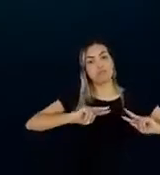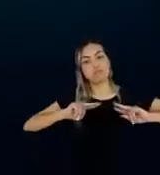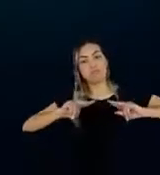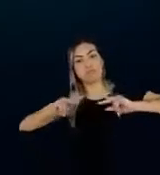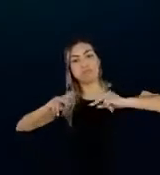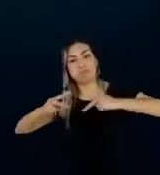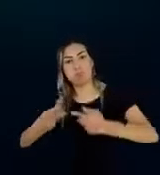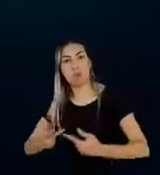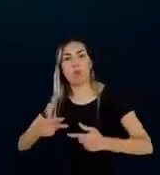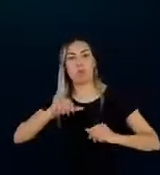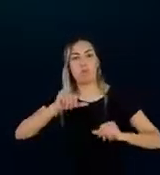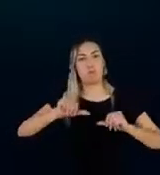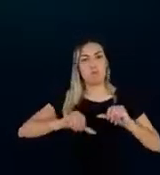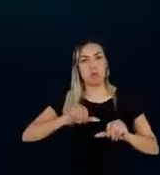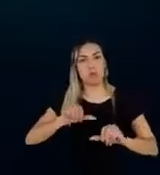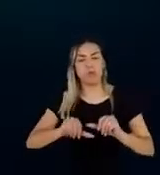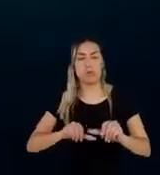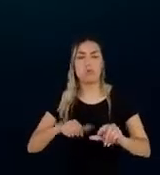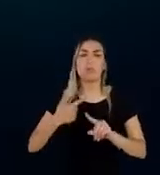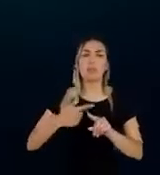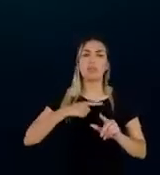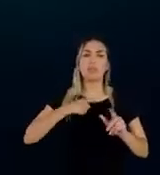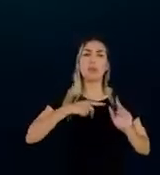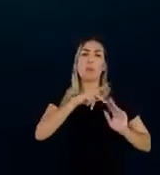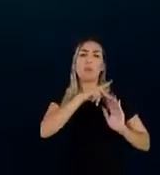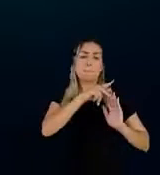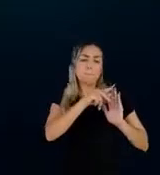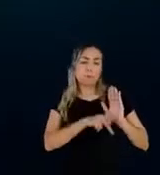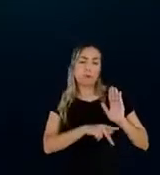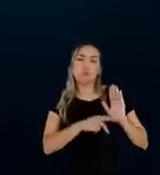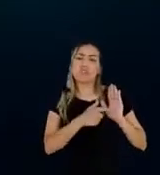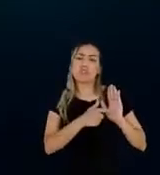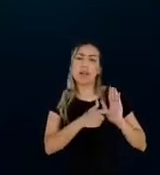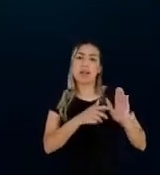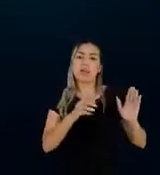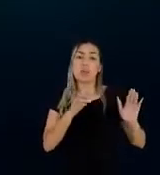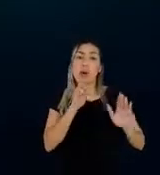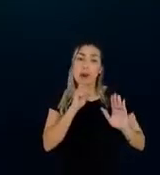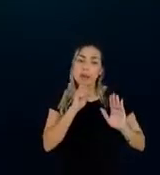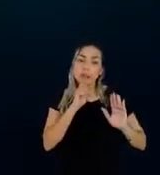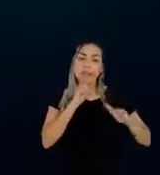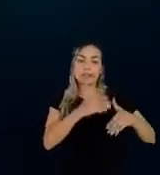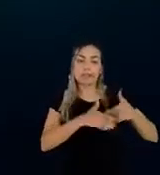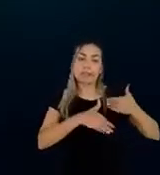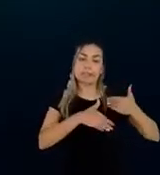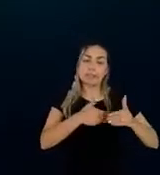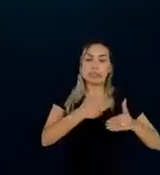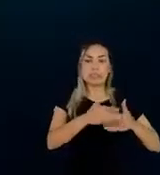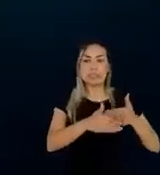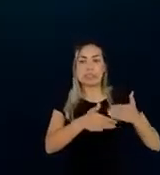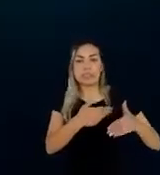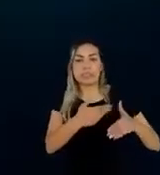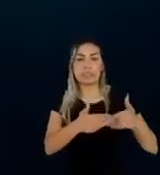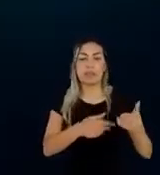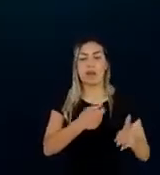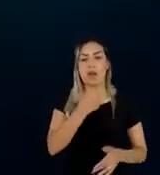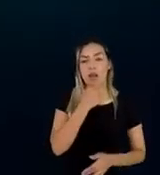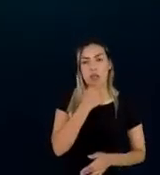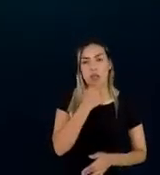porque muitos projetos vão estar ainda em vigência, em realização, né? Então os projetos